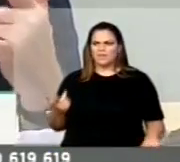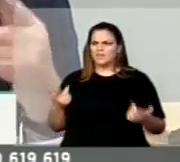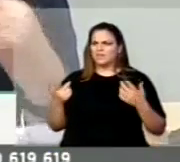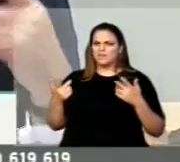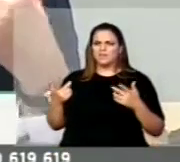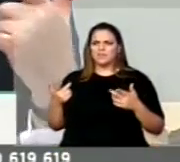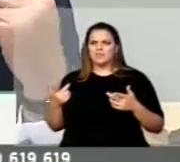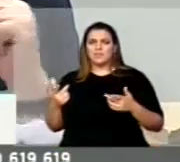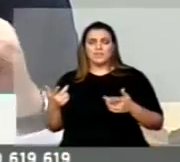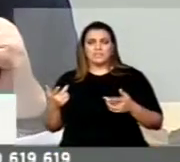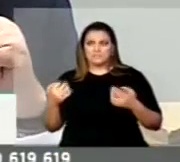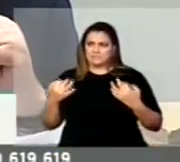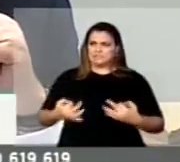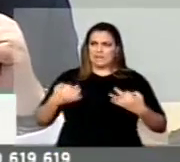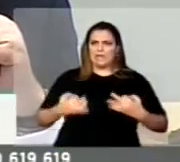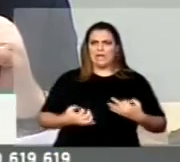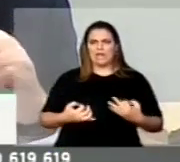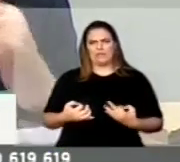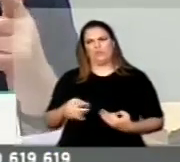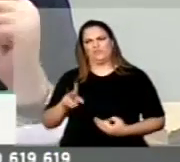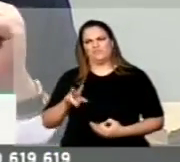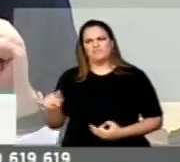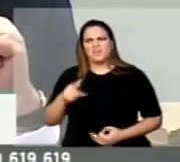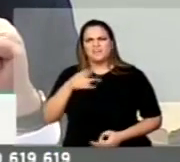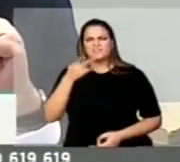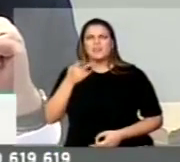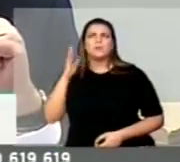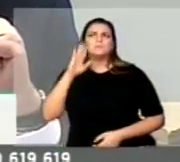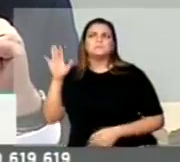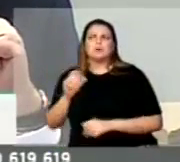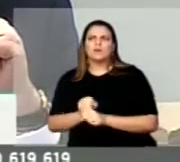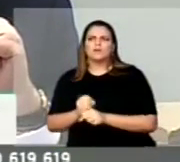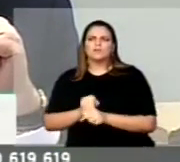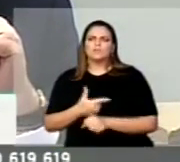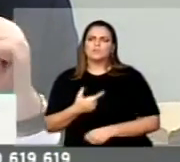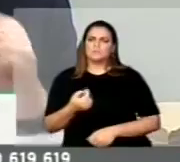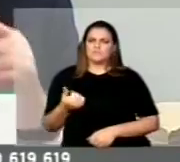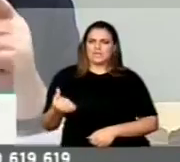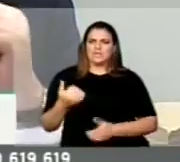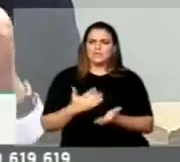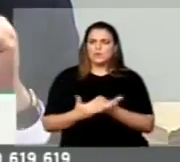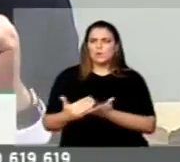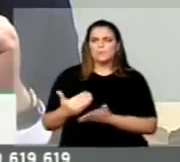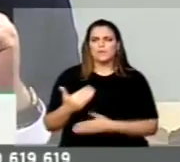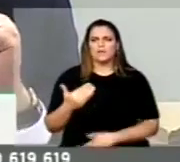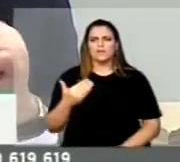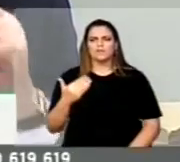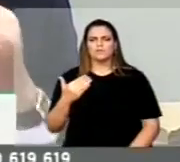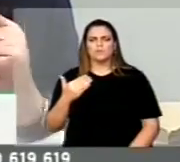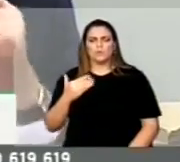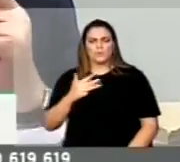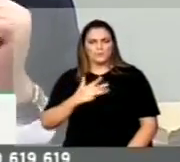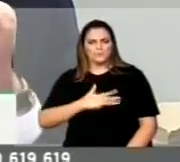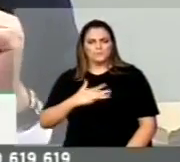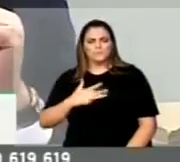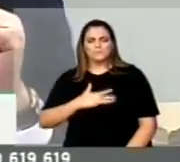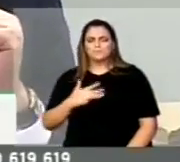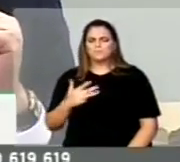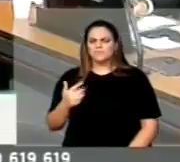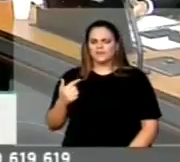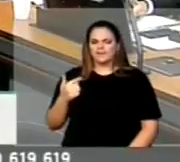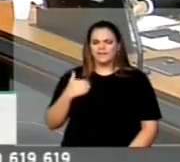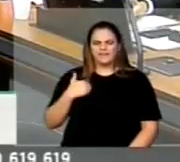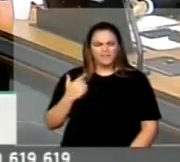vai achar, principalmente nesse período de 2006, no primeiro mandato do ex-presidente Lula, que eu tinha alguma possibilidade de ter algum tipo